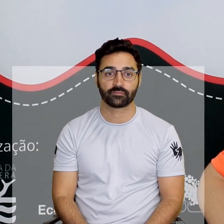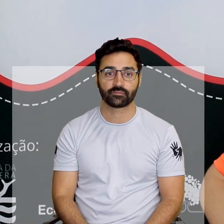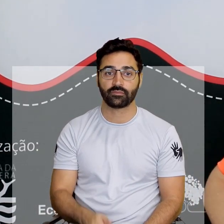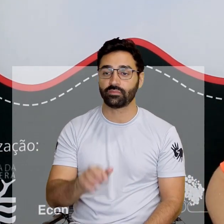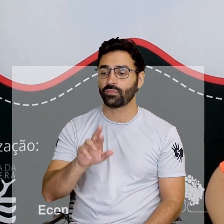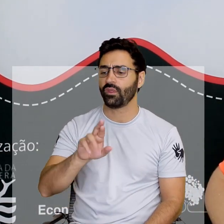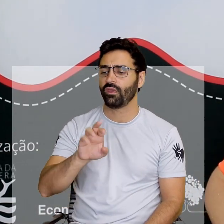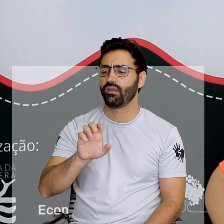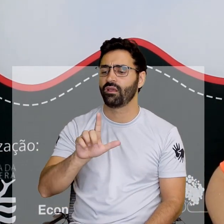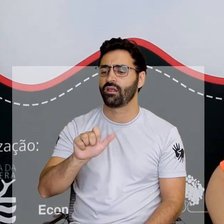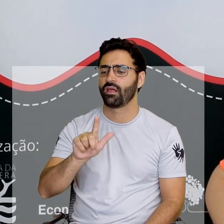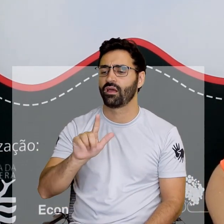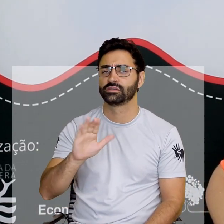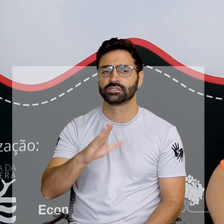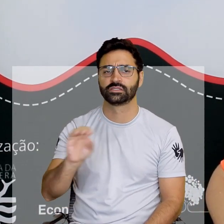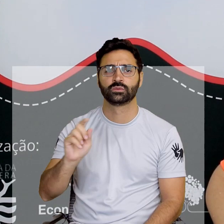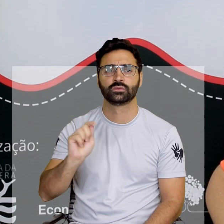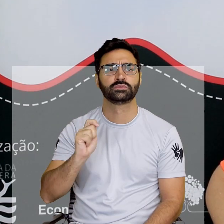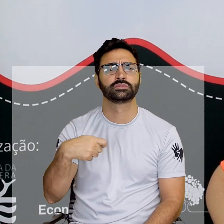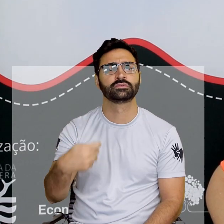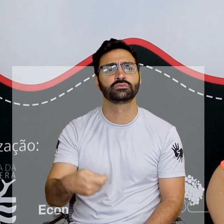relação. Qual que é o sinal de relação?